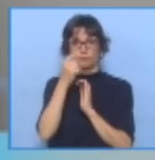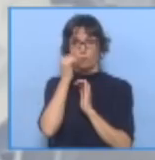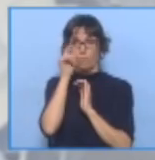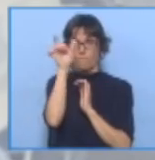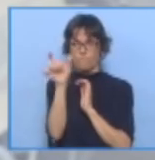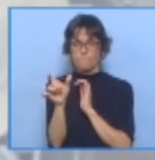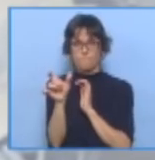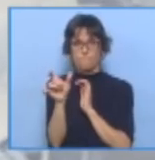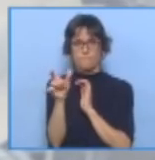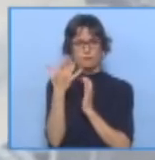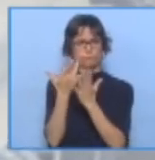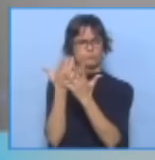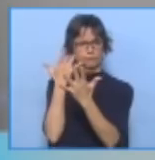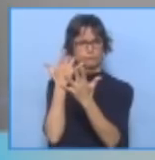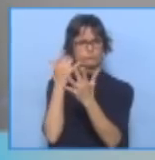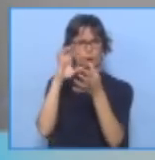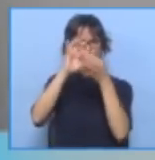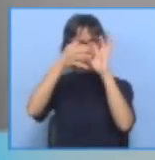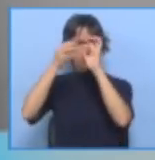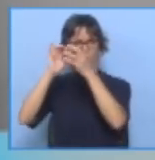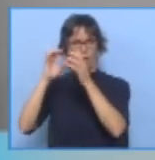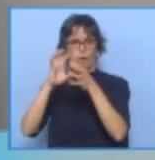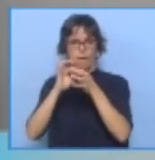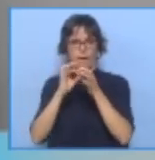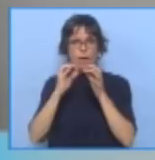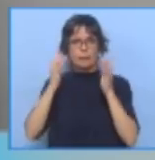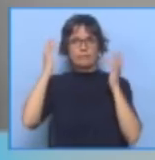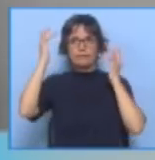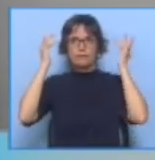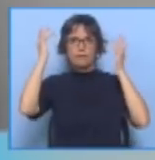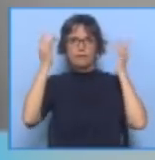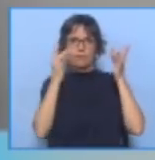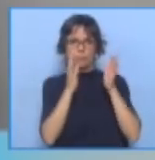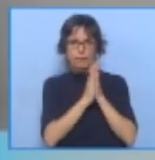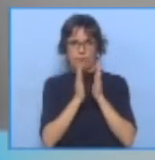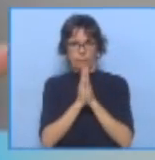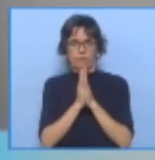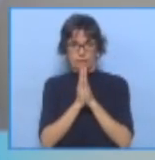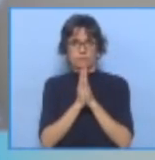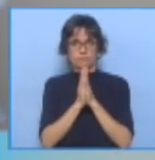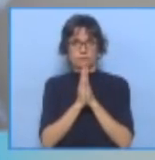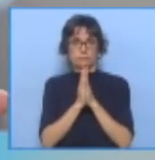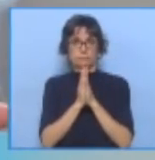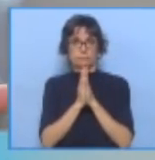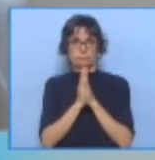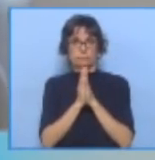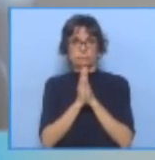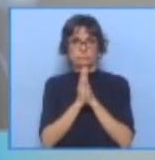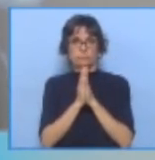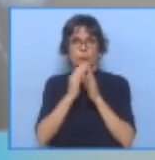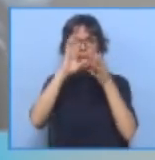lógica teológica. Nem sempre poderá ser a lógica matemática ou argumentativa, a lógica